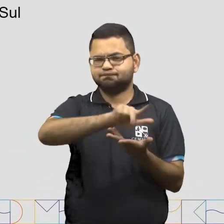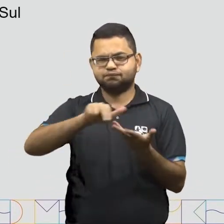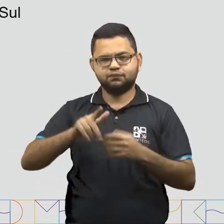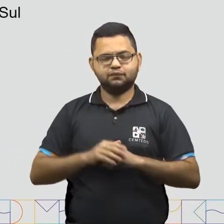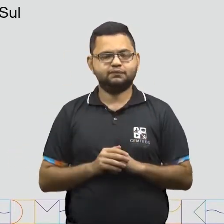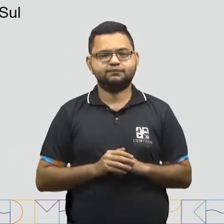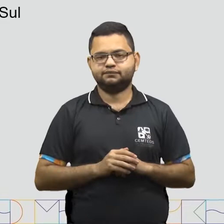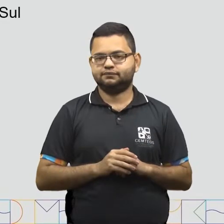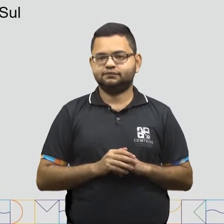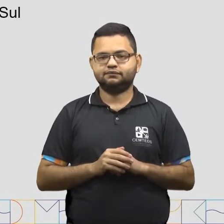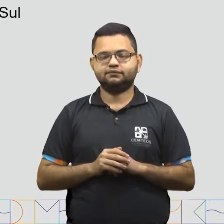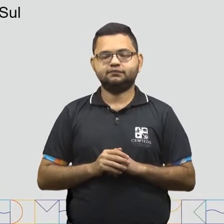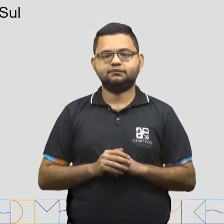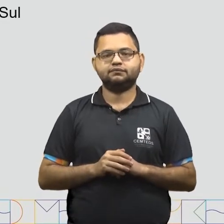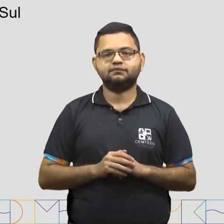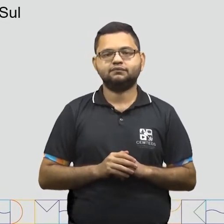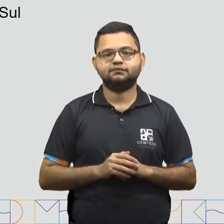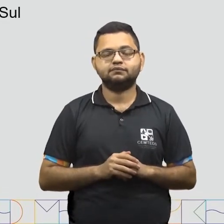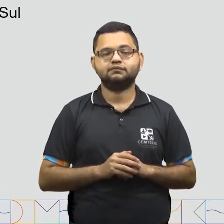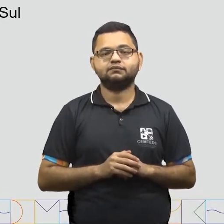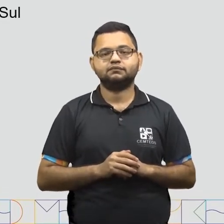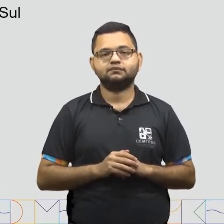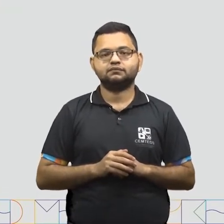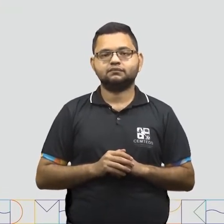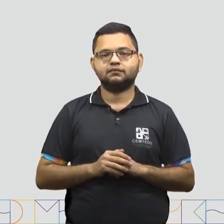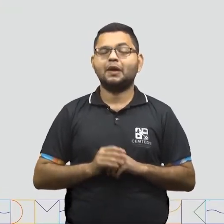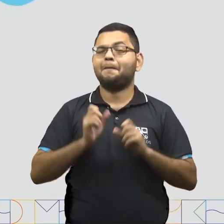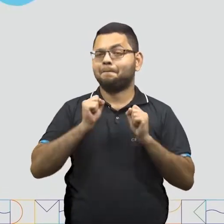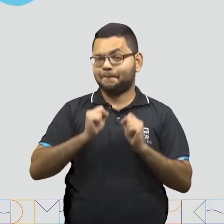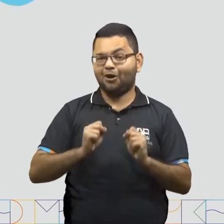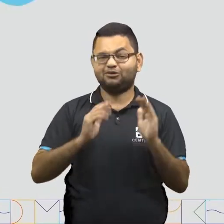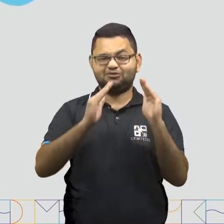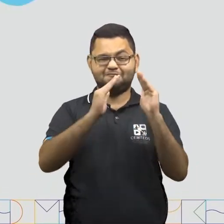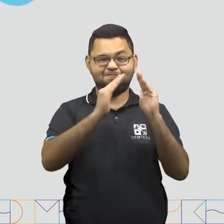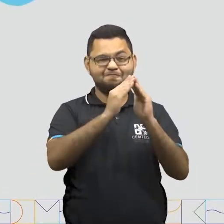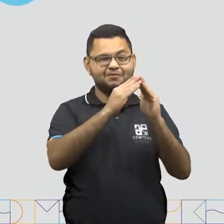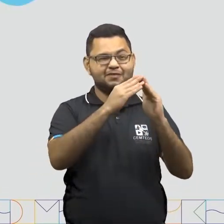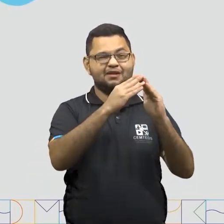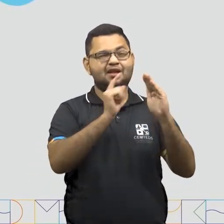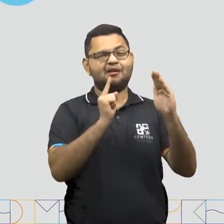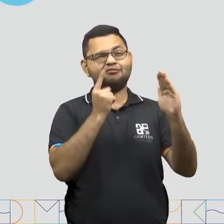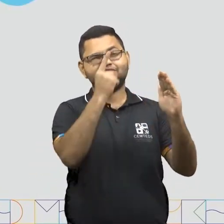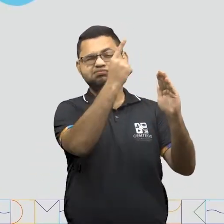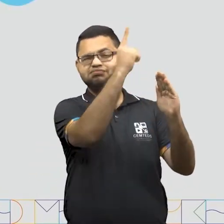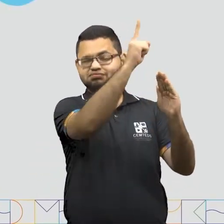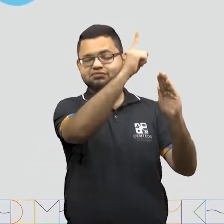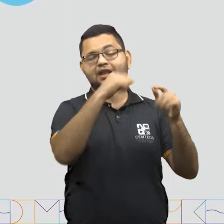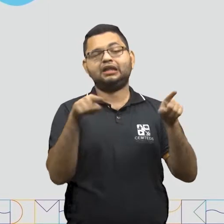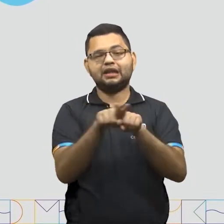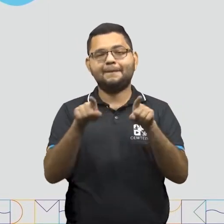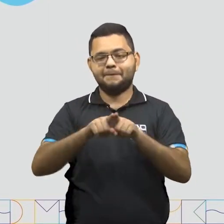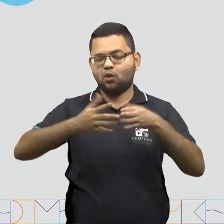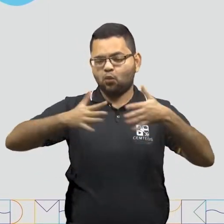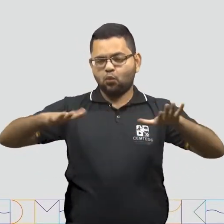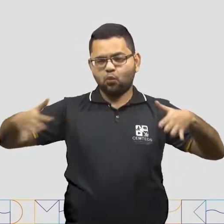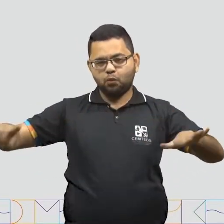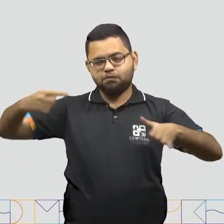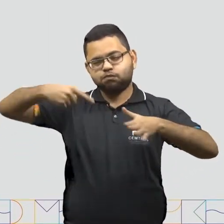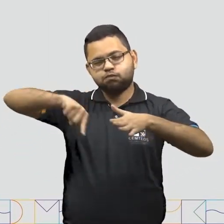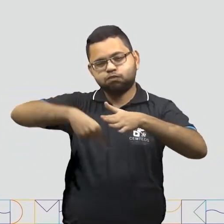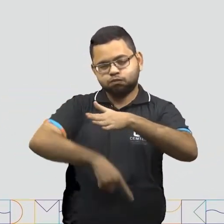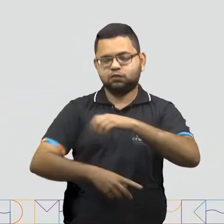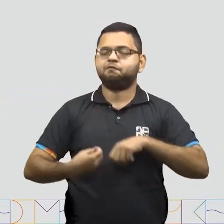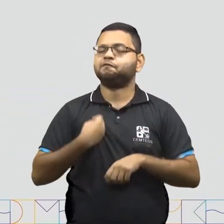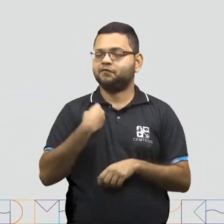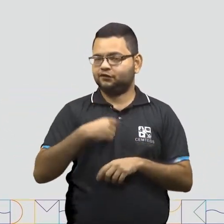os polos até a linha do Equador, do pico de montanhas a profundezas de oceanos.